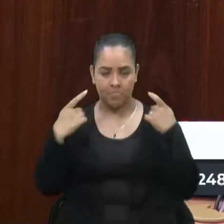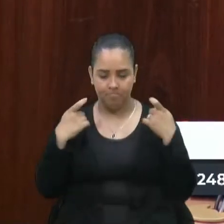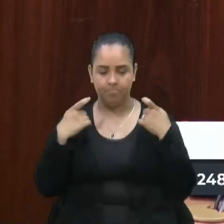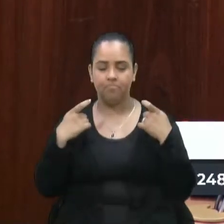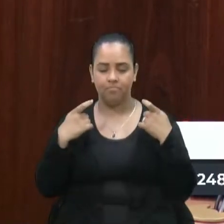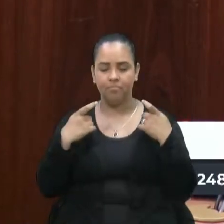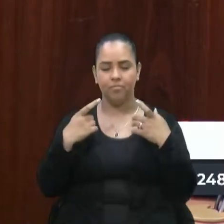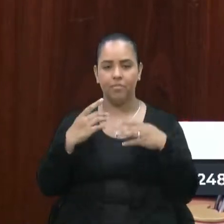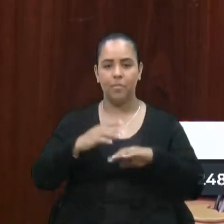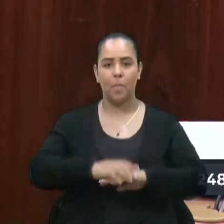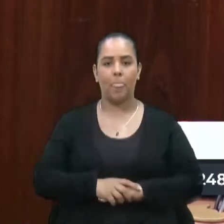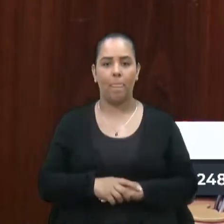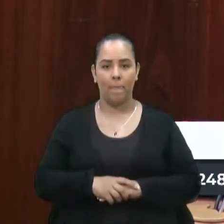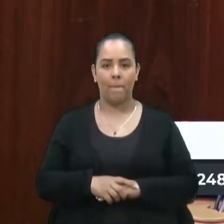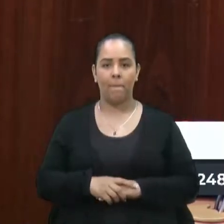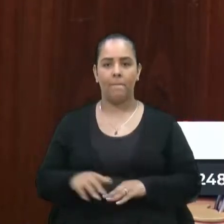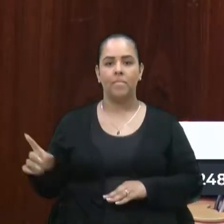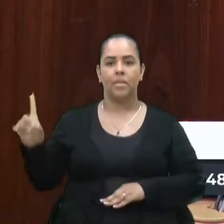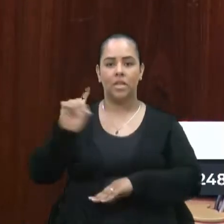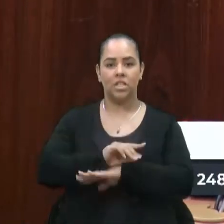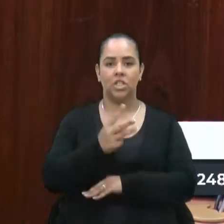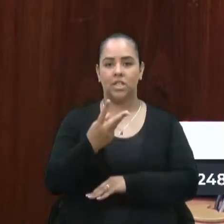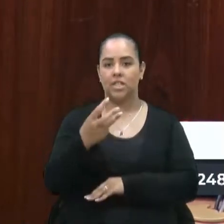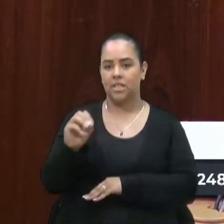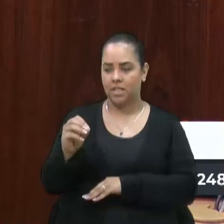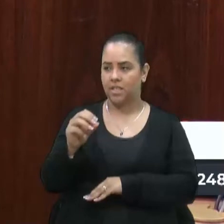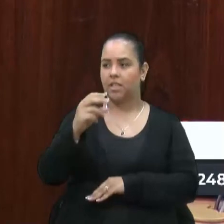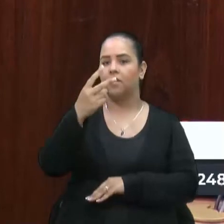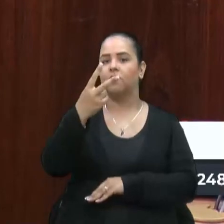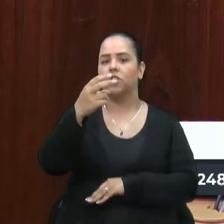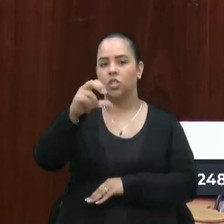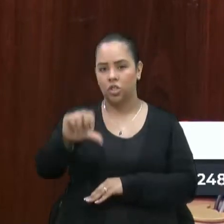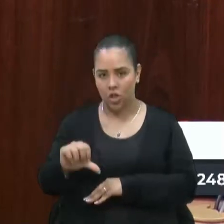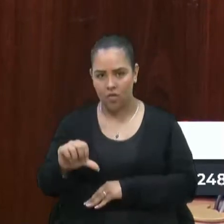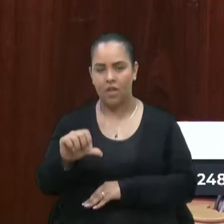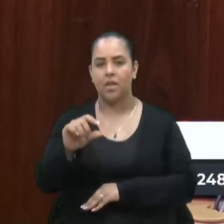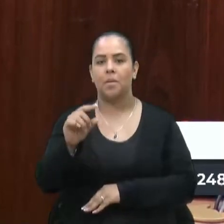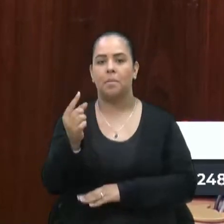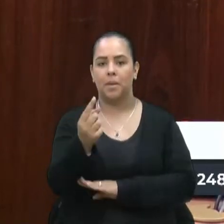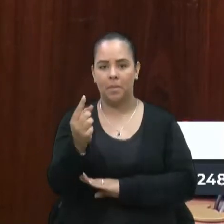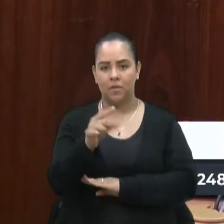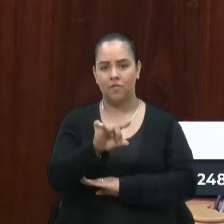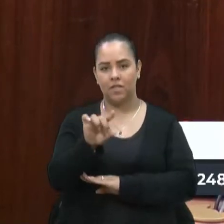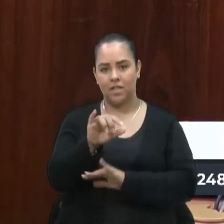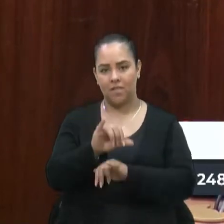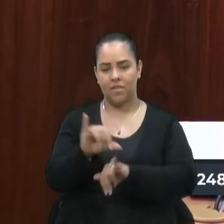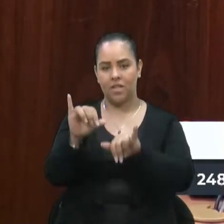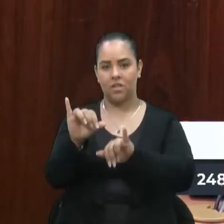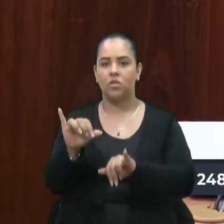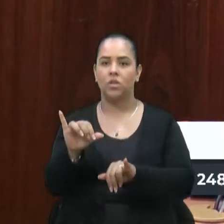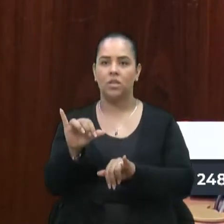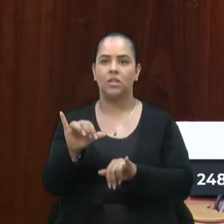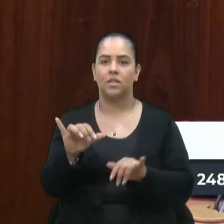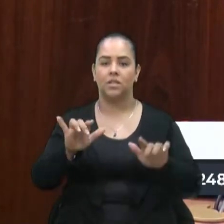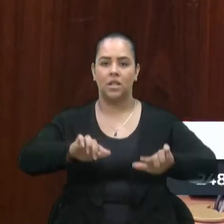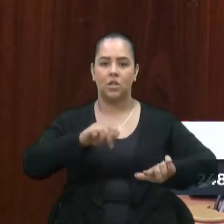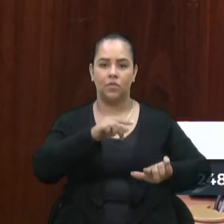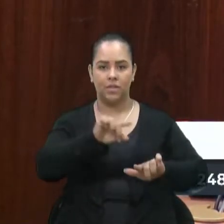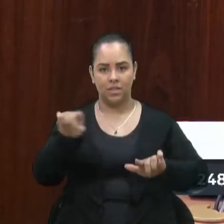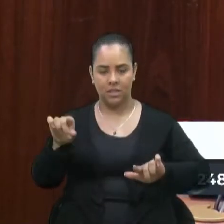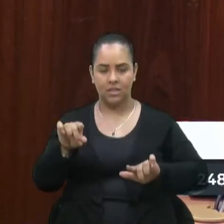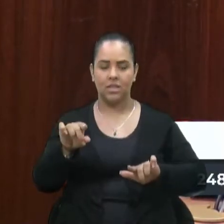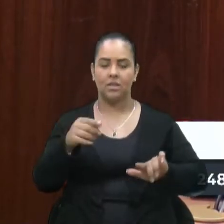Então, dia 30, dia 29, dia 30 e dia 1º, vocês serão notificados no gabinete, mas eu deixo